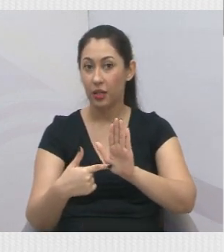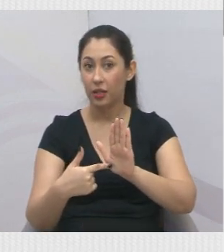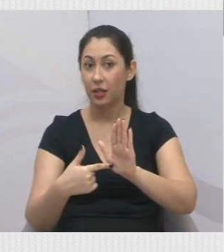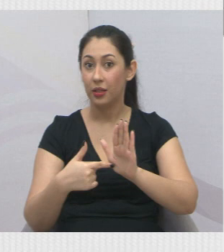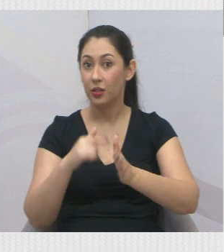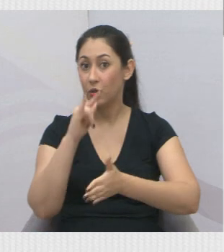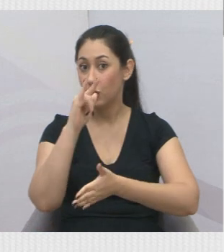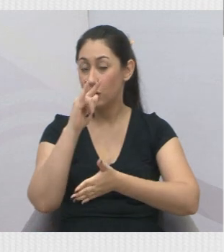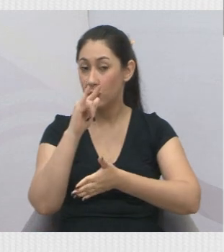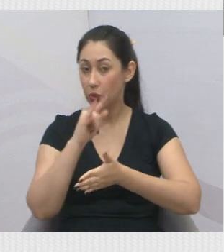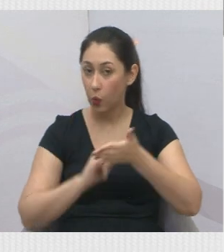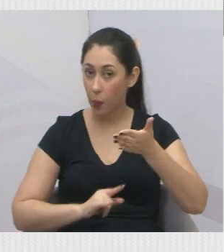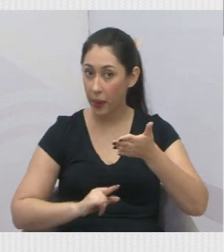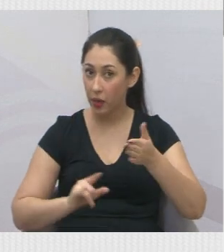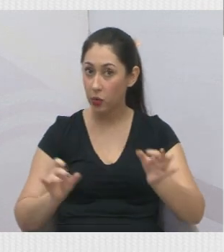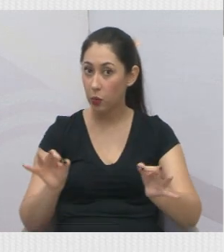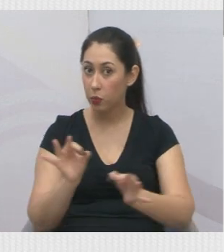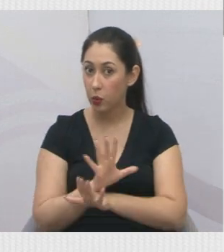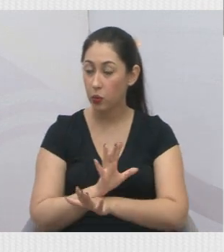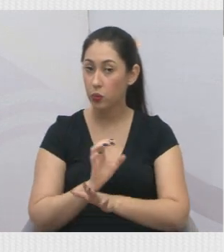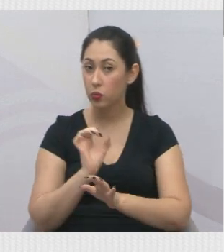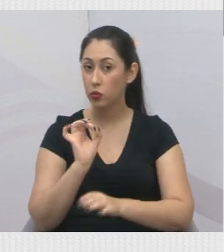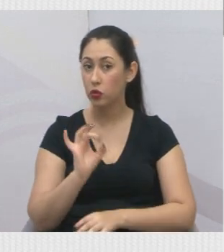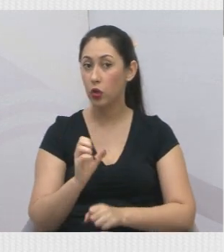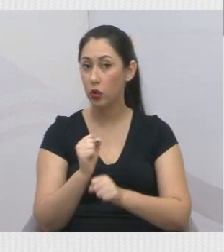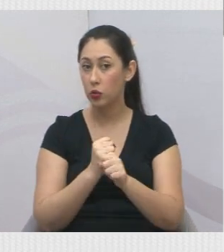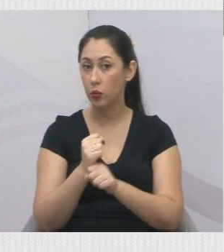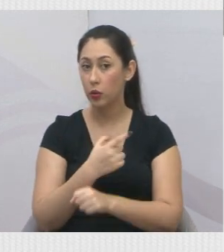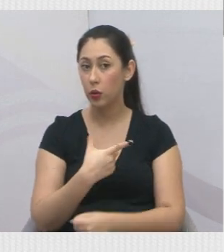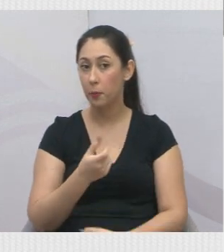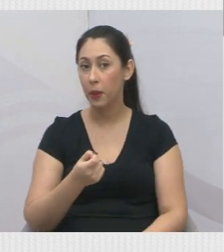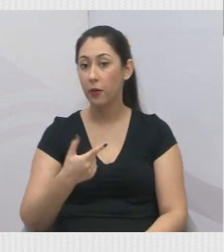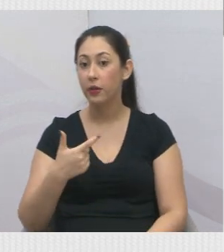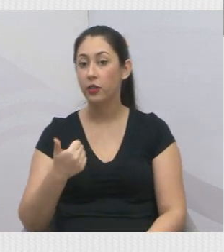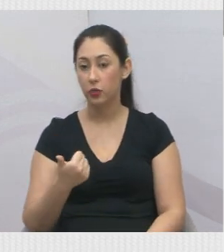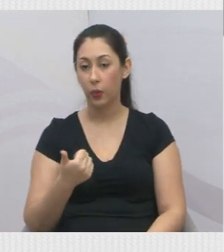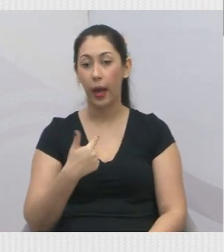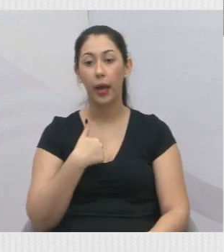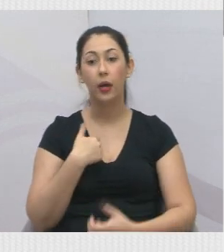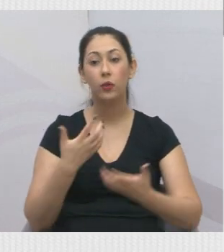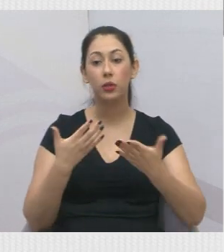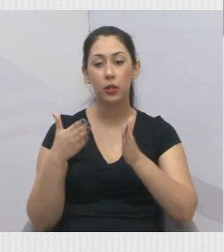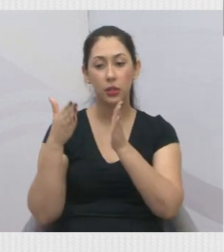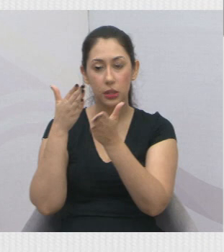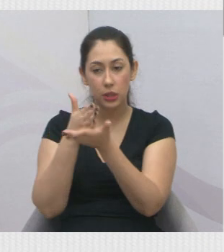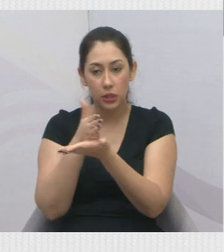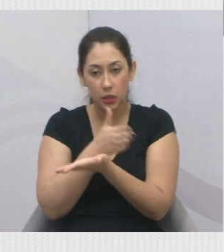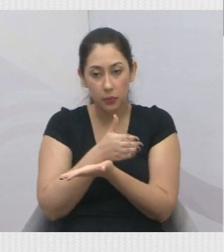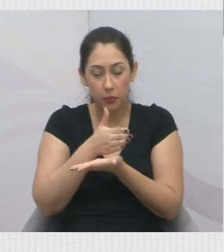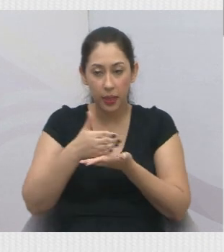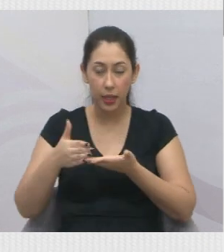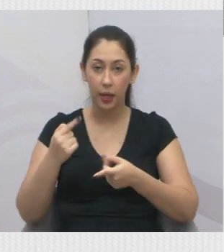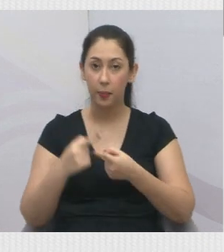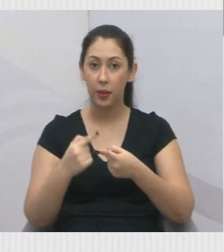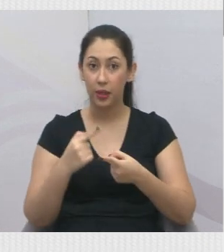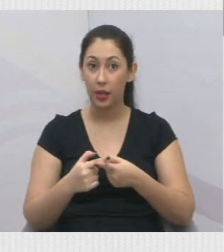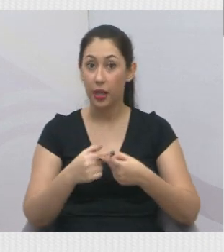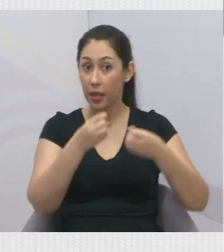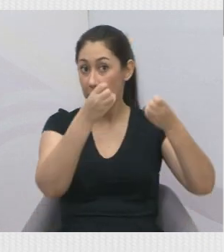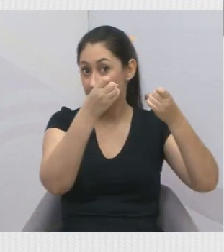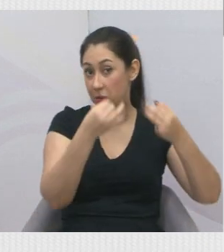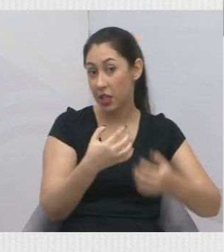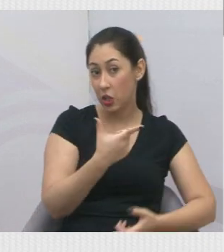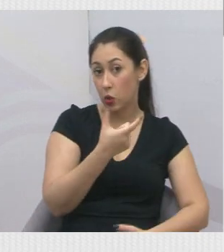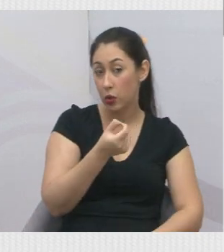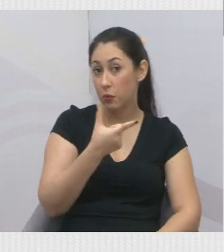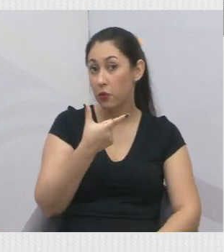2021. Então, eu fiz uma separação para vocês perceberem que o que eu falei até agora é de 2020